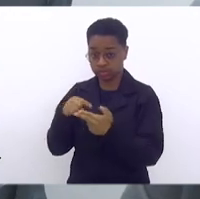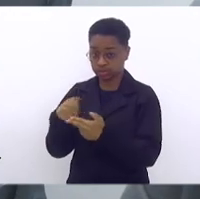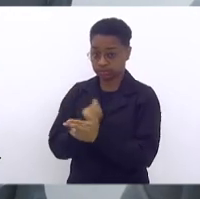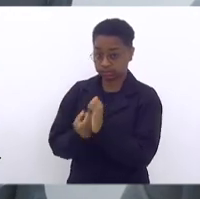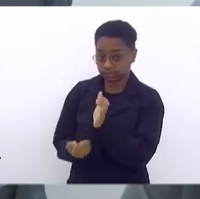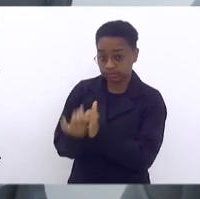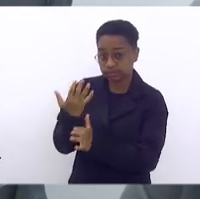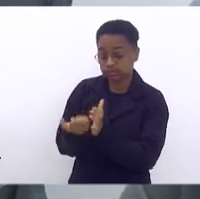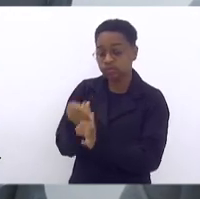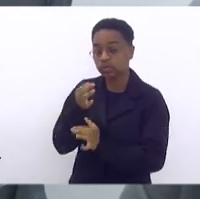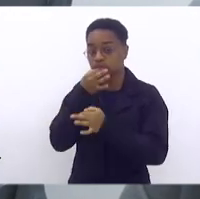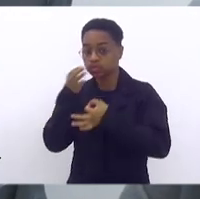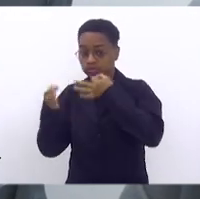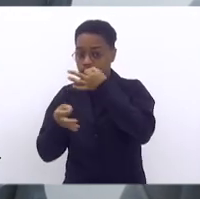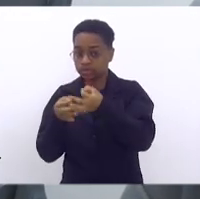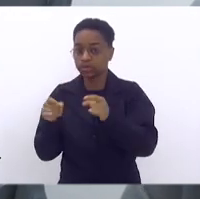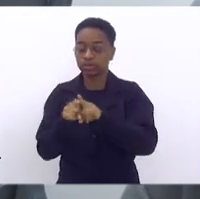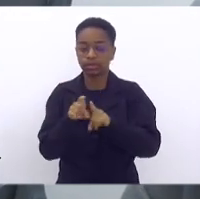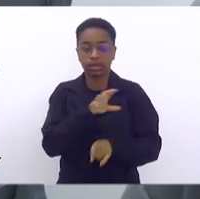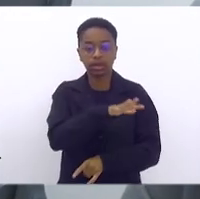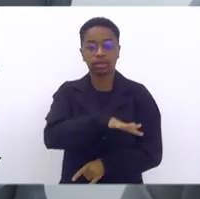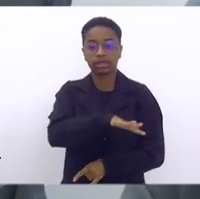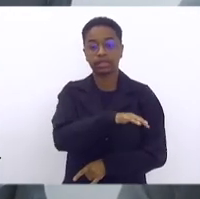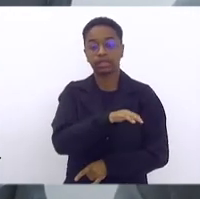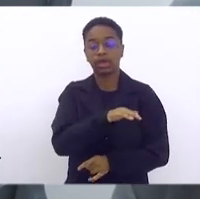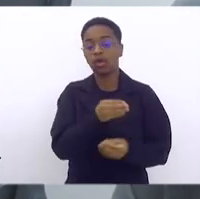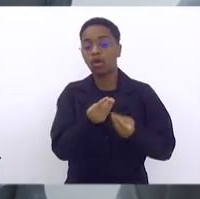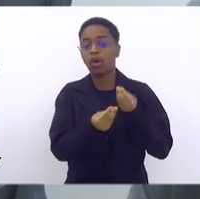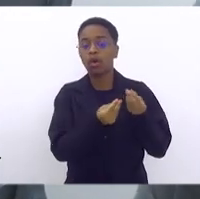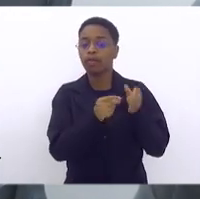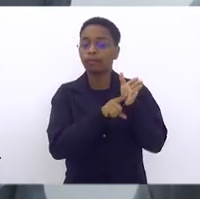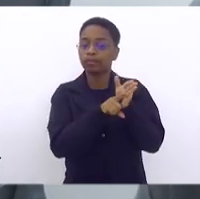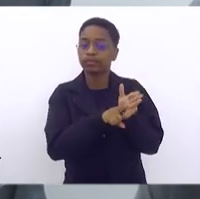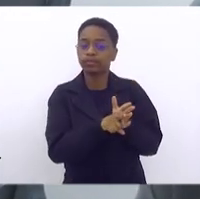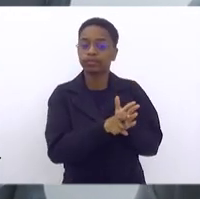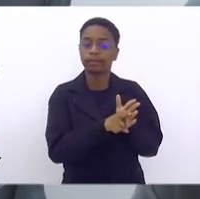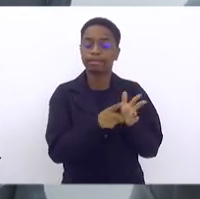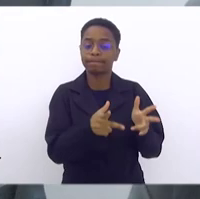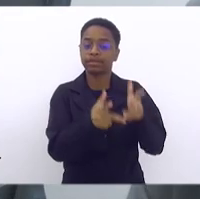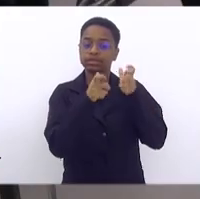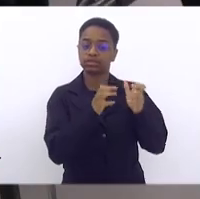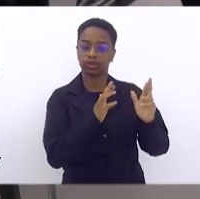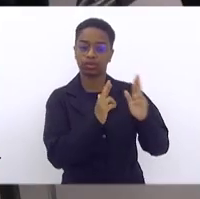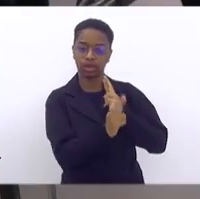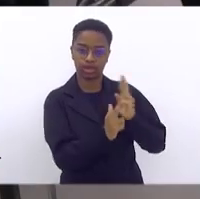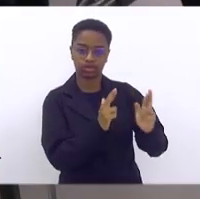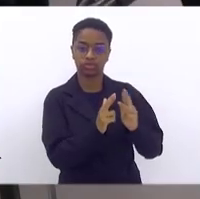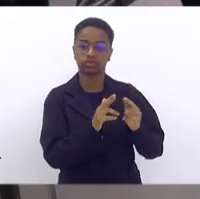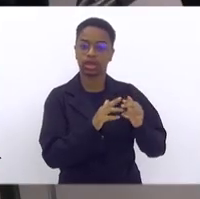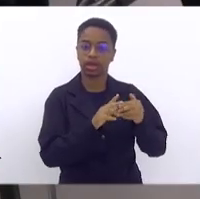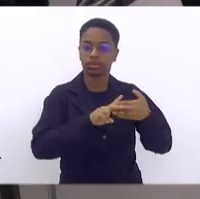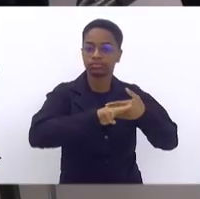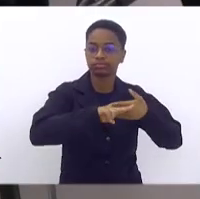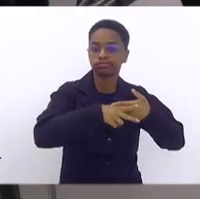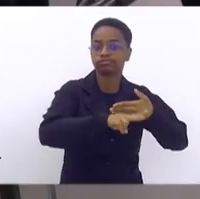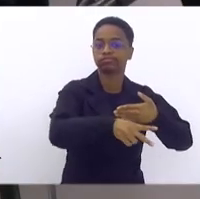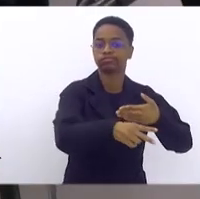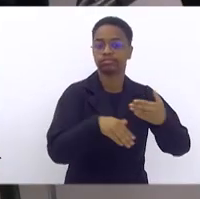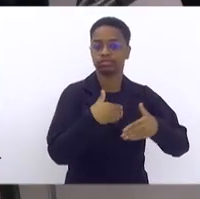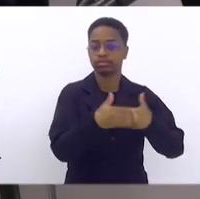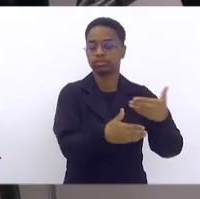sugestão e se há um desdobramento da sua pesquisa para monitorar o resultado das